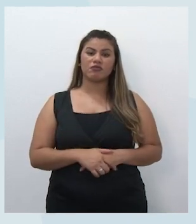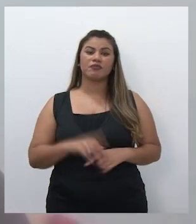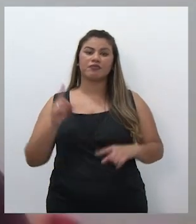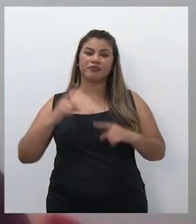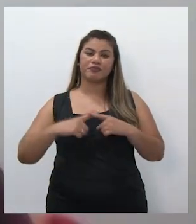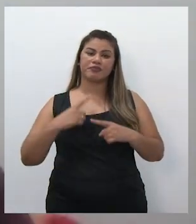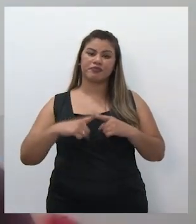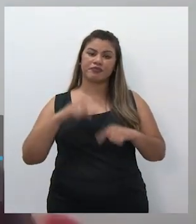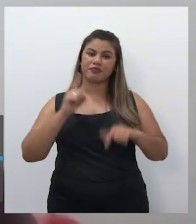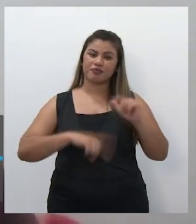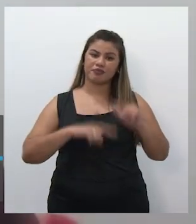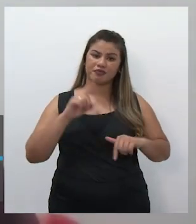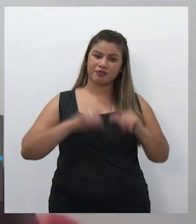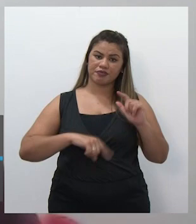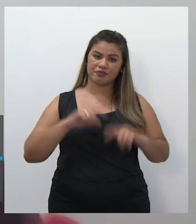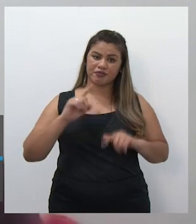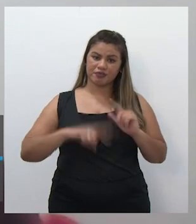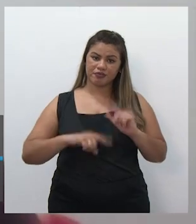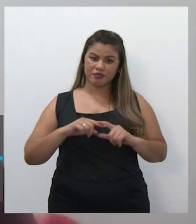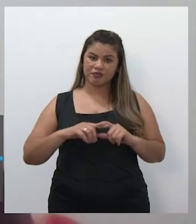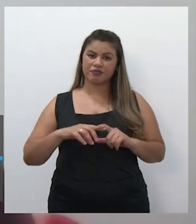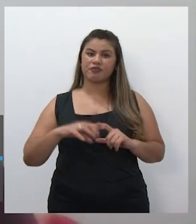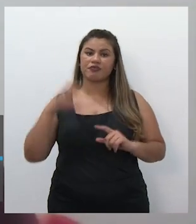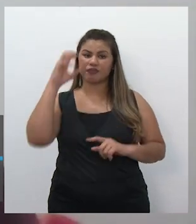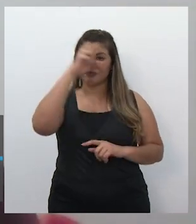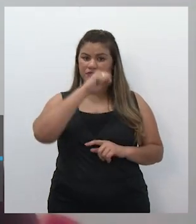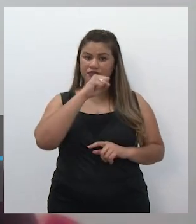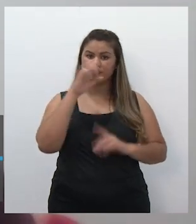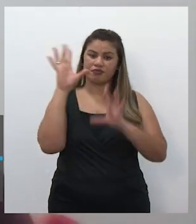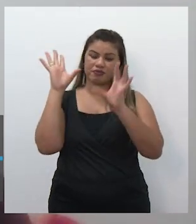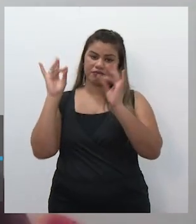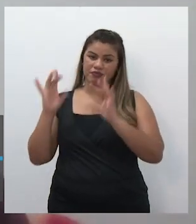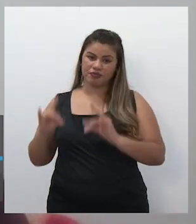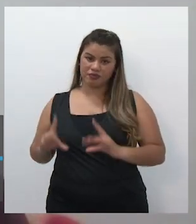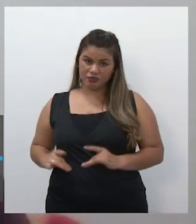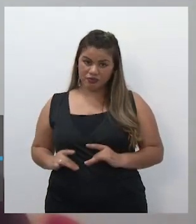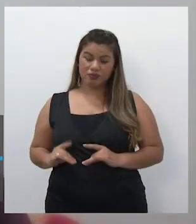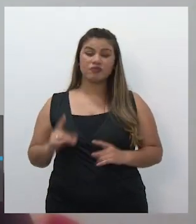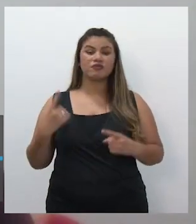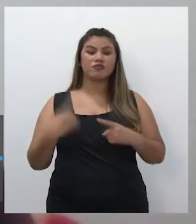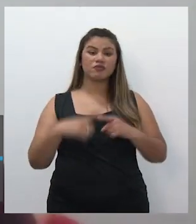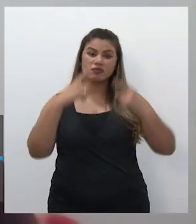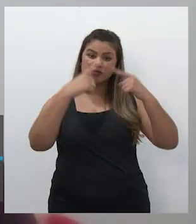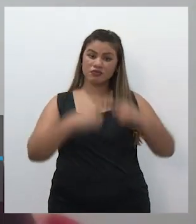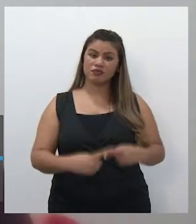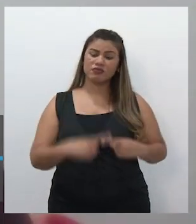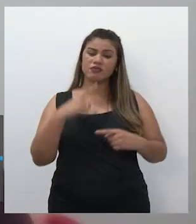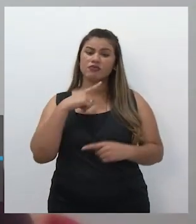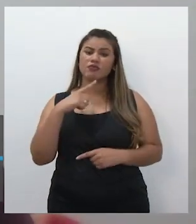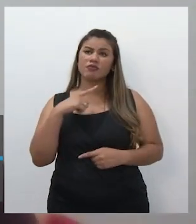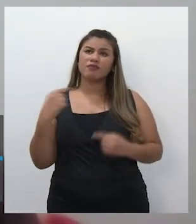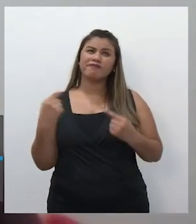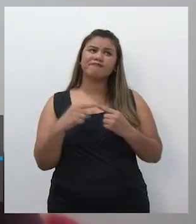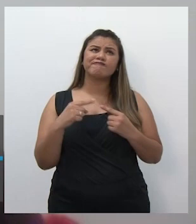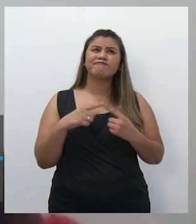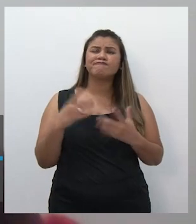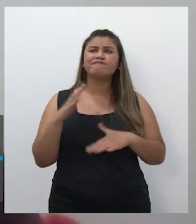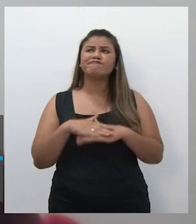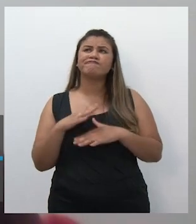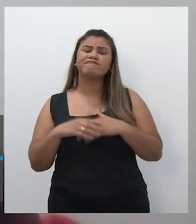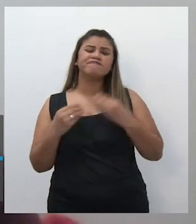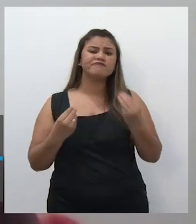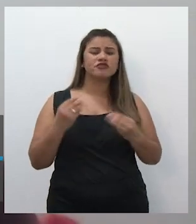de conhecimento, a gente tem as especificidades, que também era aquele grande desafio, né, que foi colocado, de como trabalhar isso então, como garantir